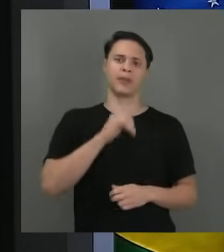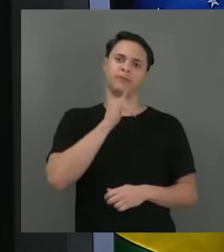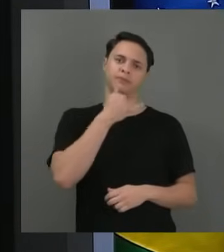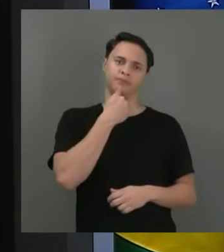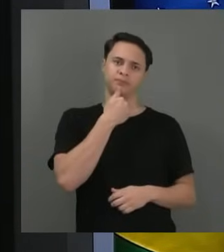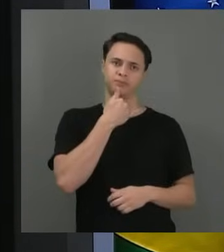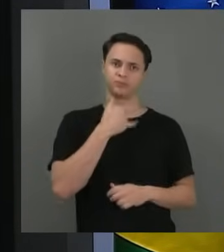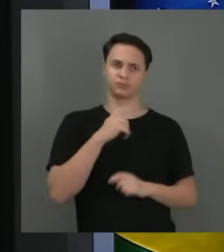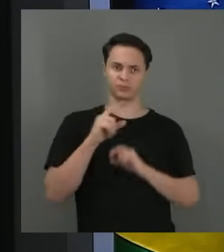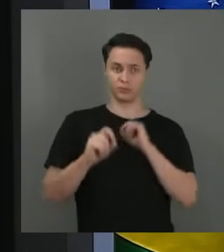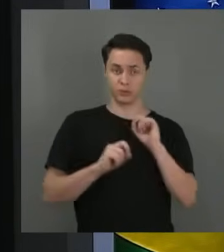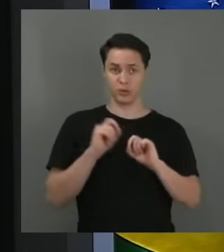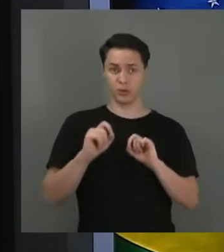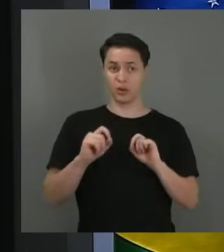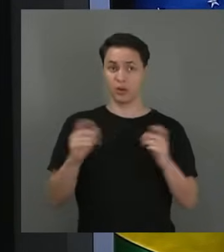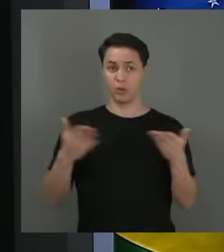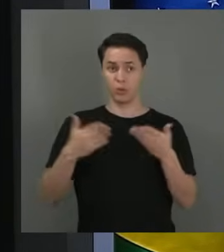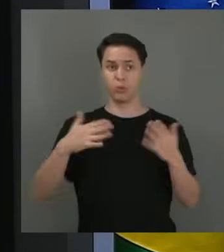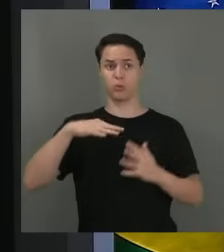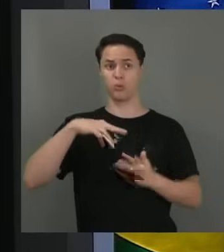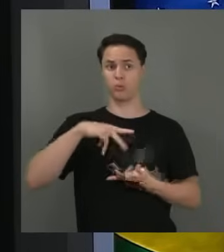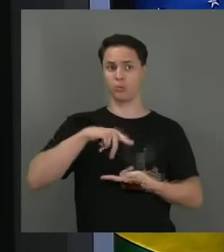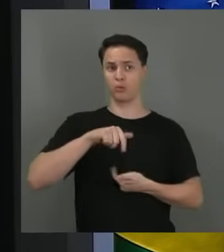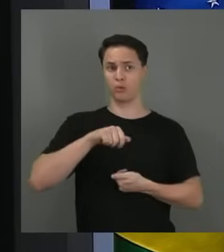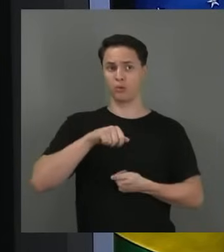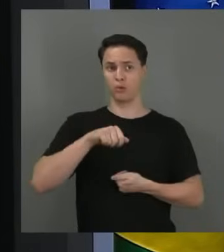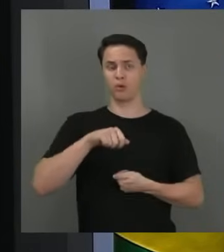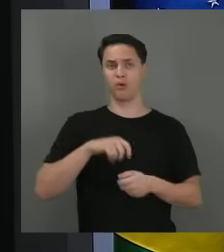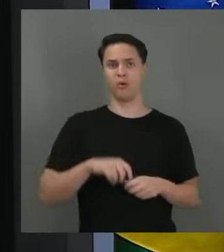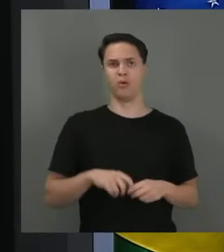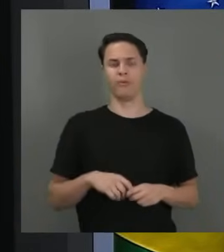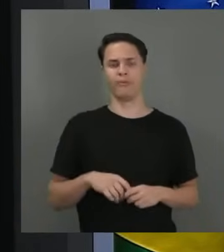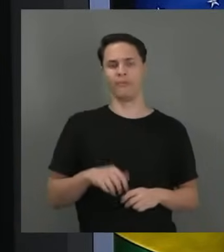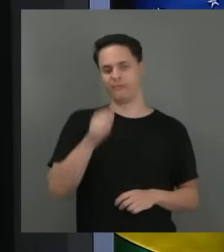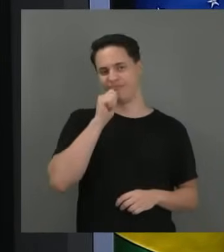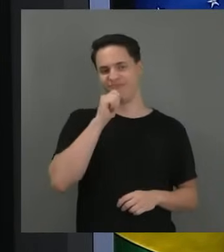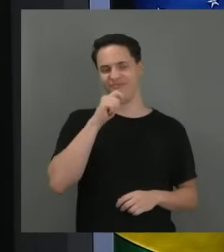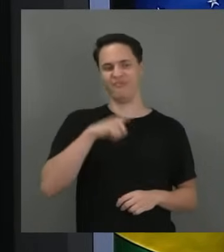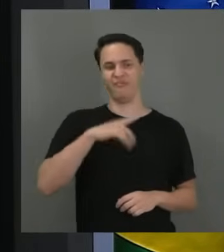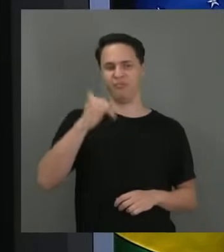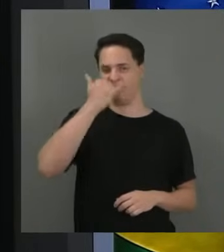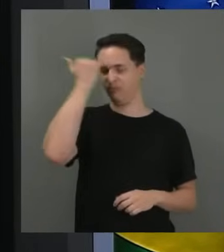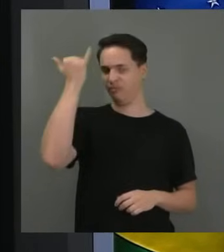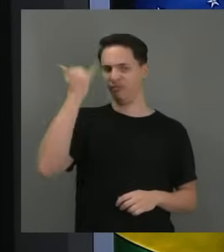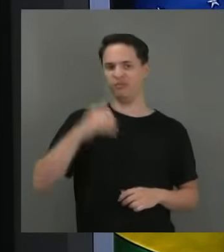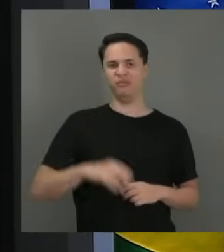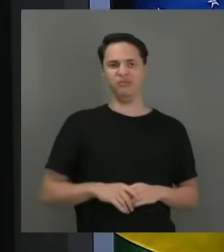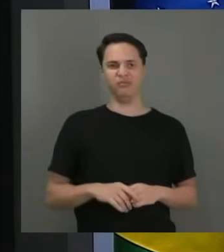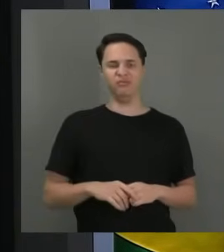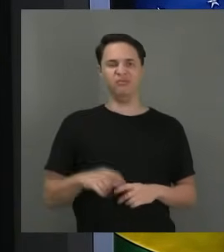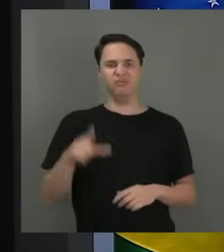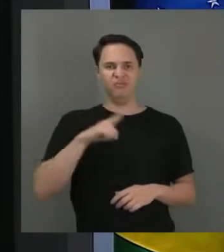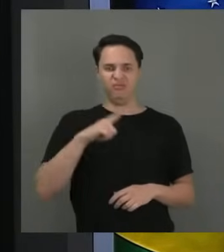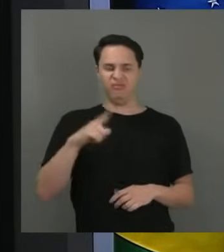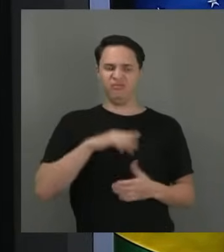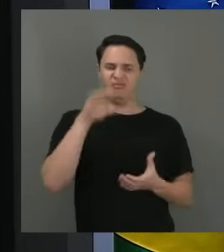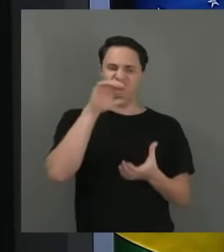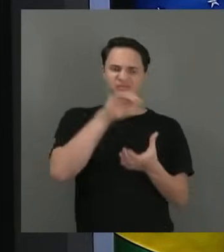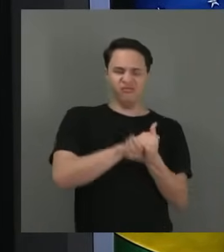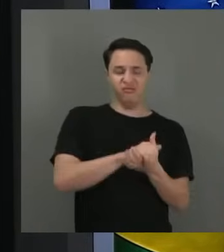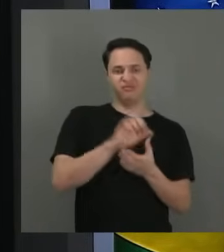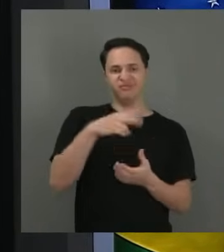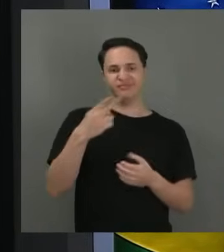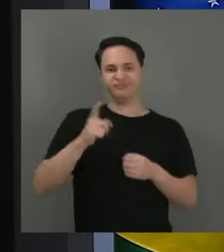Infelizmente, nesse nosso mundo, senhoras e senhores, ainda existem traições entre casais ou